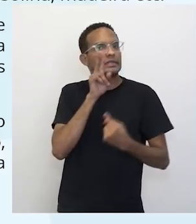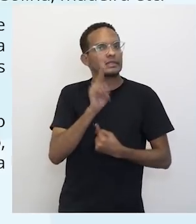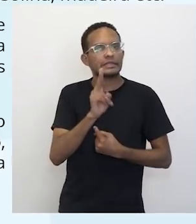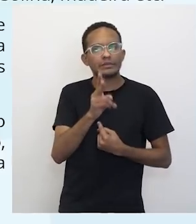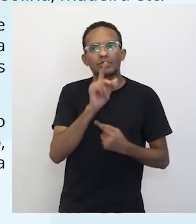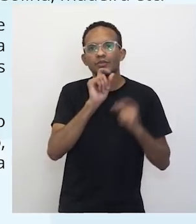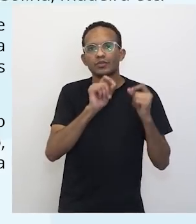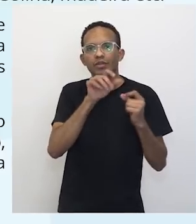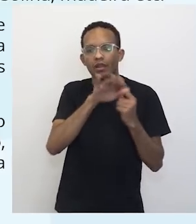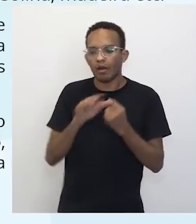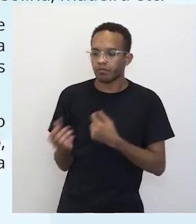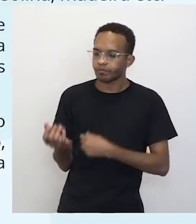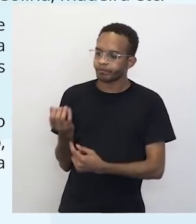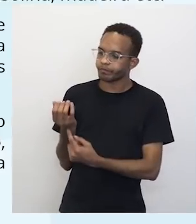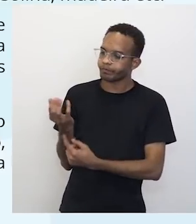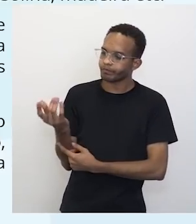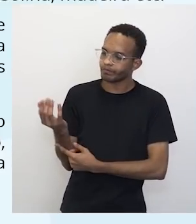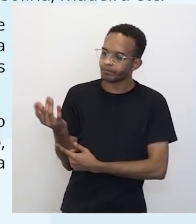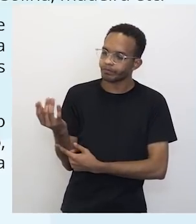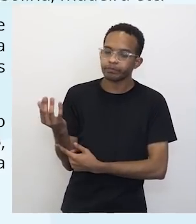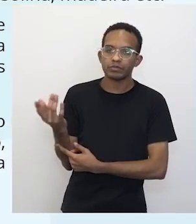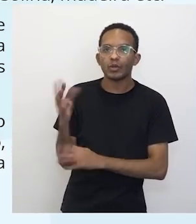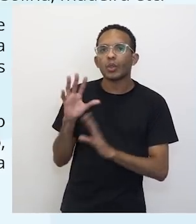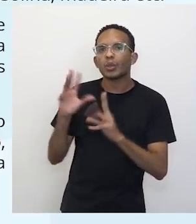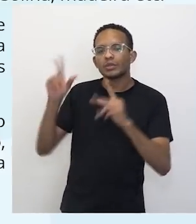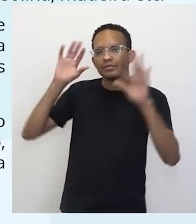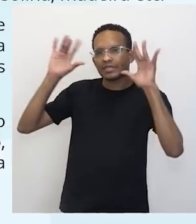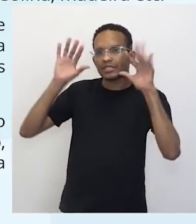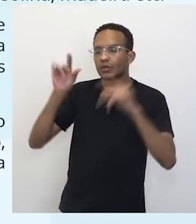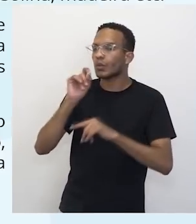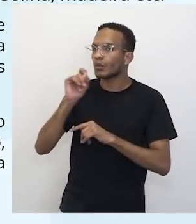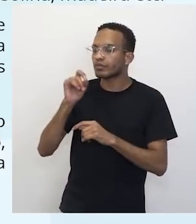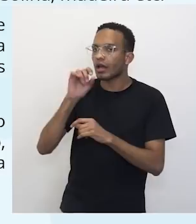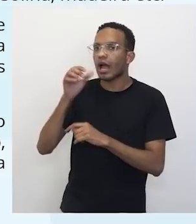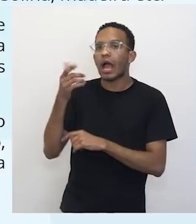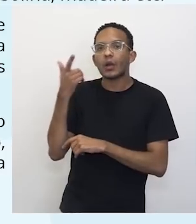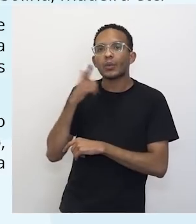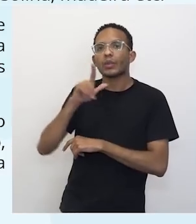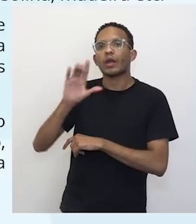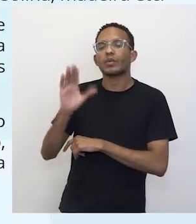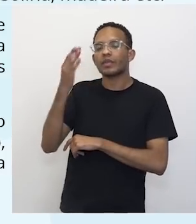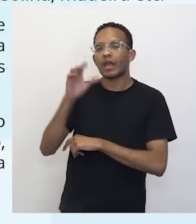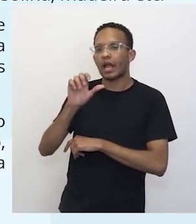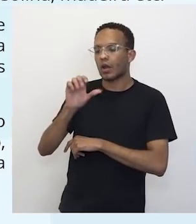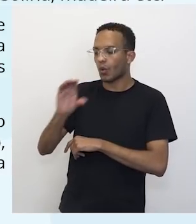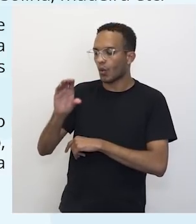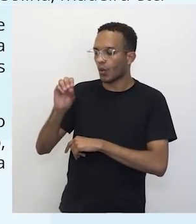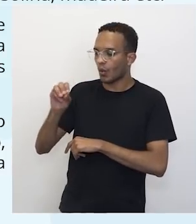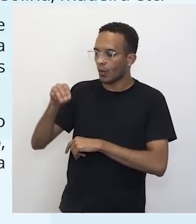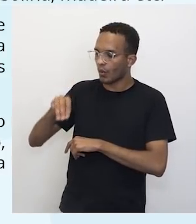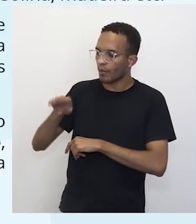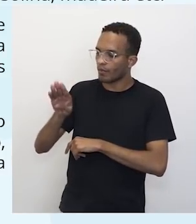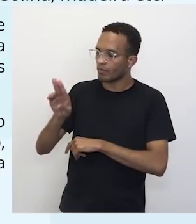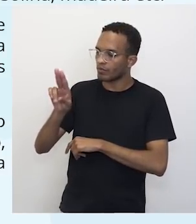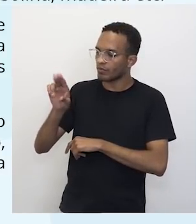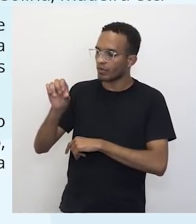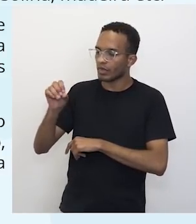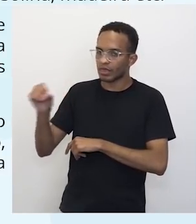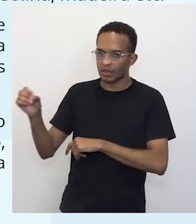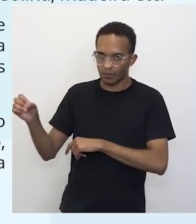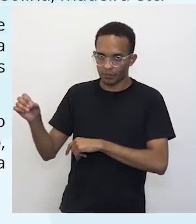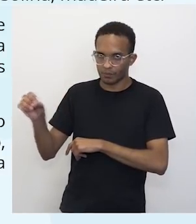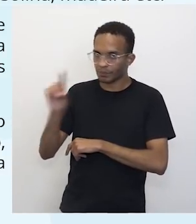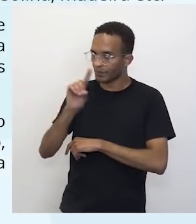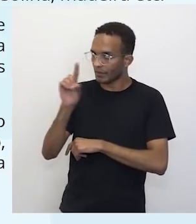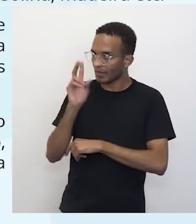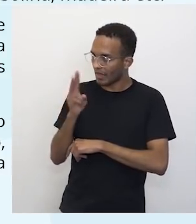sempre com a chama, né, professor? Todo mundo acha que para ter uma combustão, eu preciso ter uma chama. Nem sempre vou ter